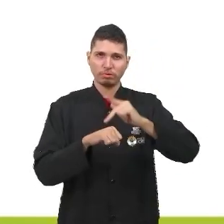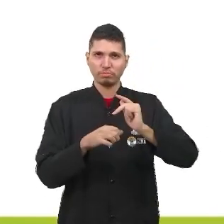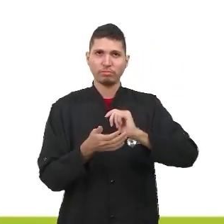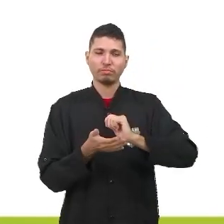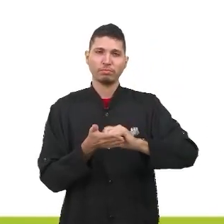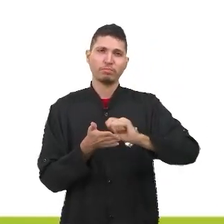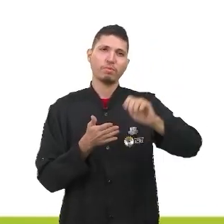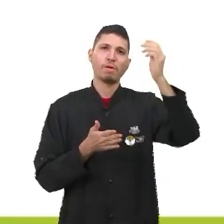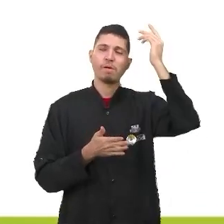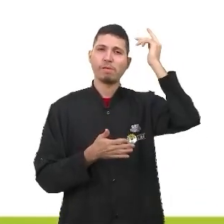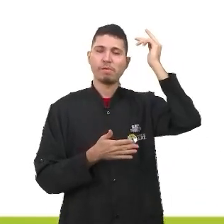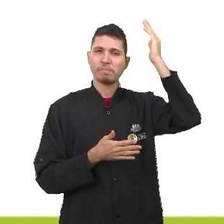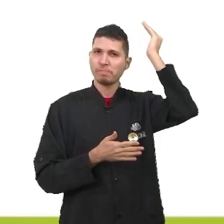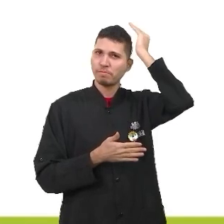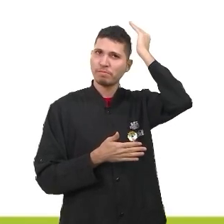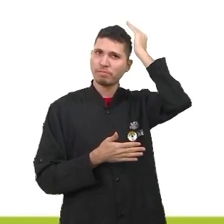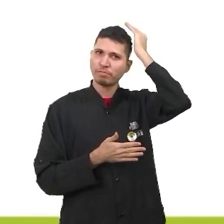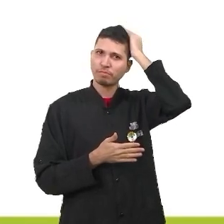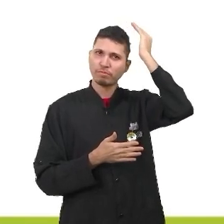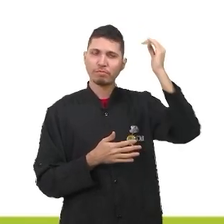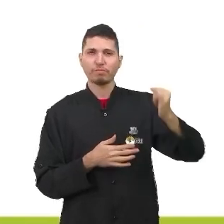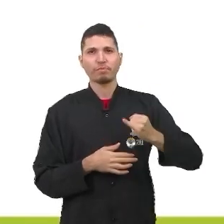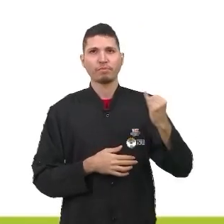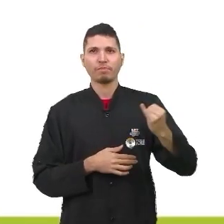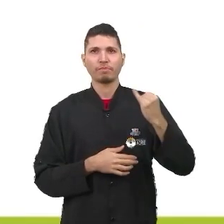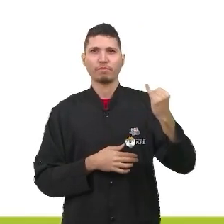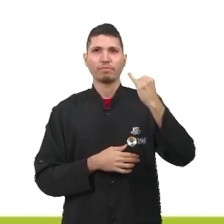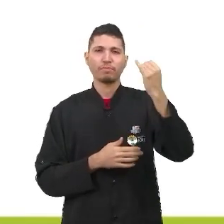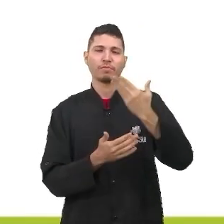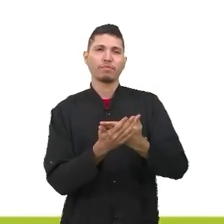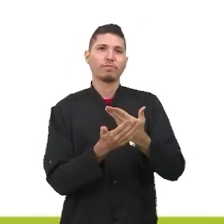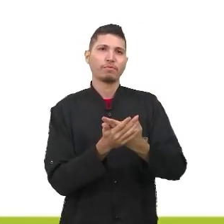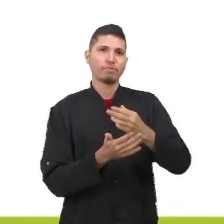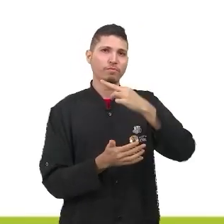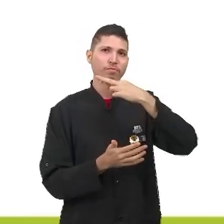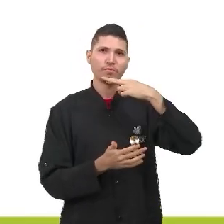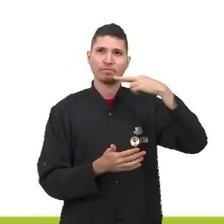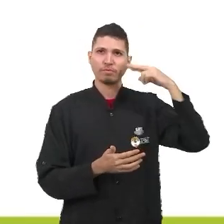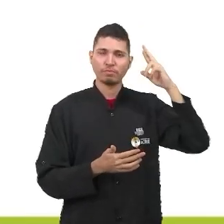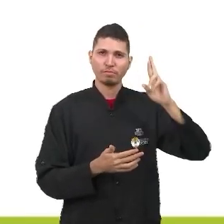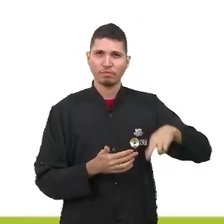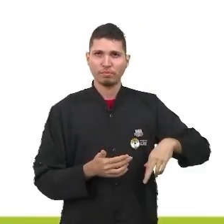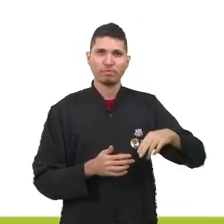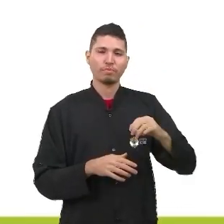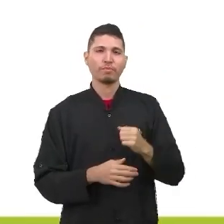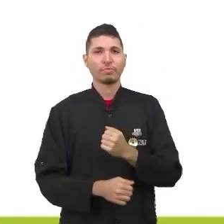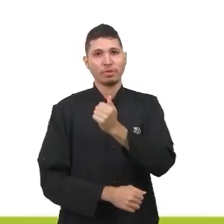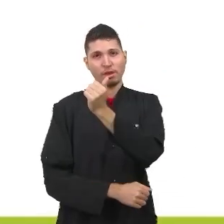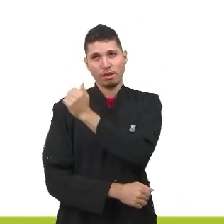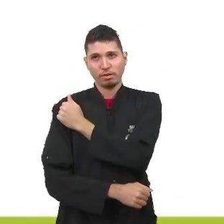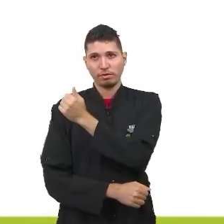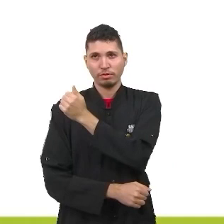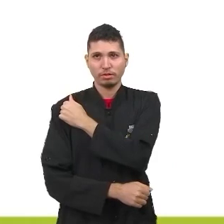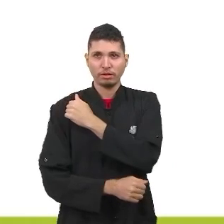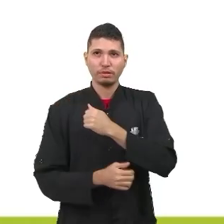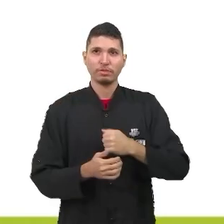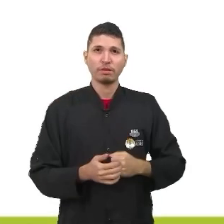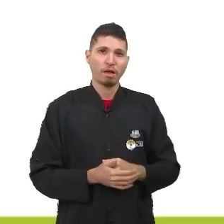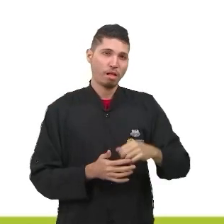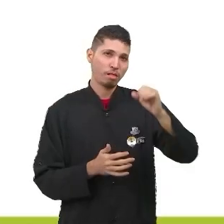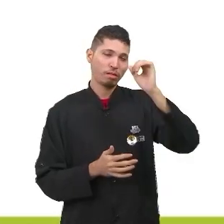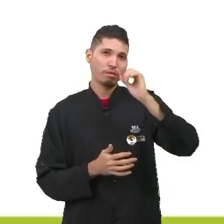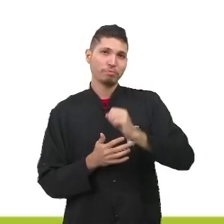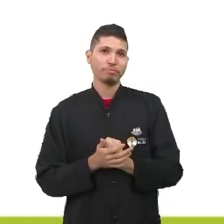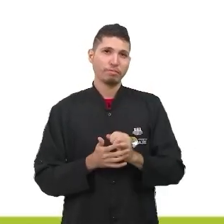Entre elas, aí nós temos A Estudante Russa, A Estudante e A Boba, né? São